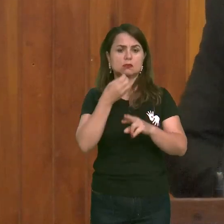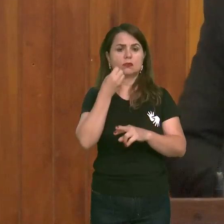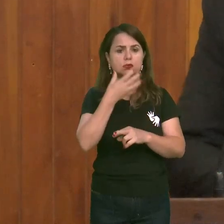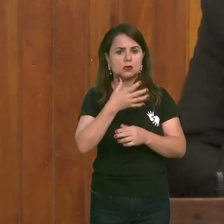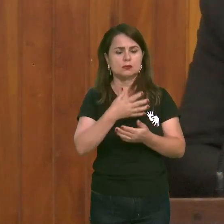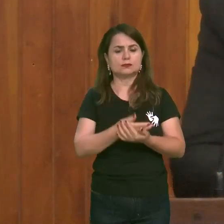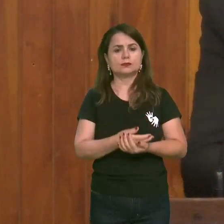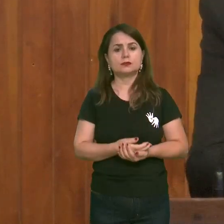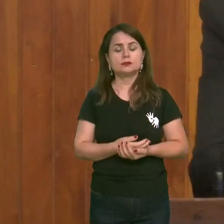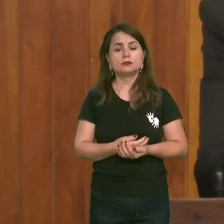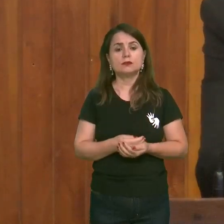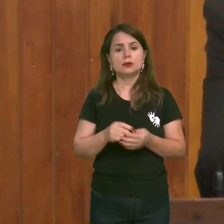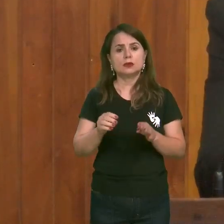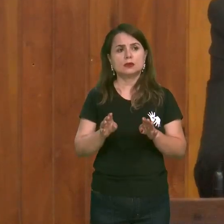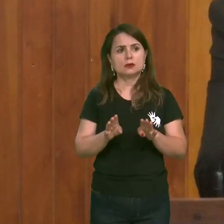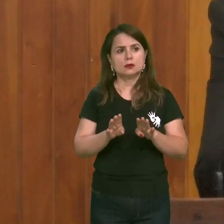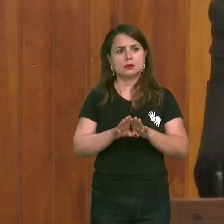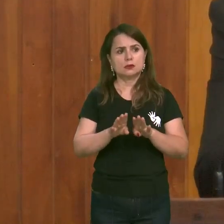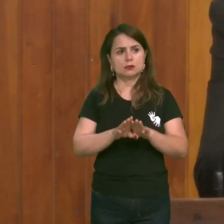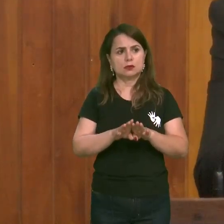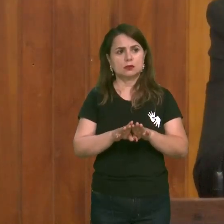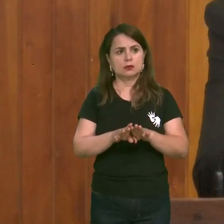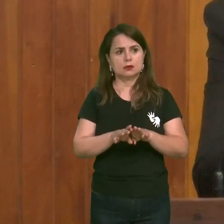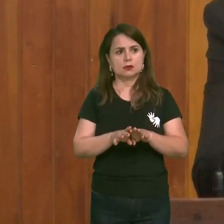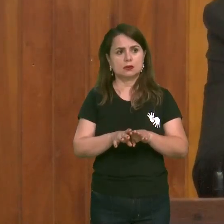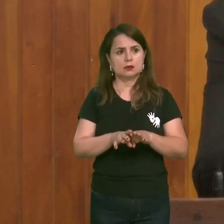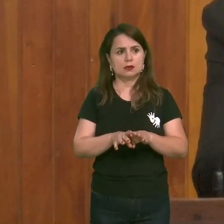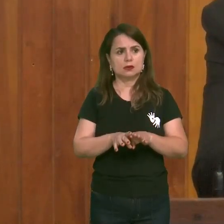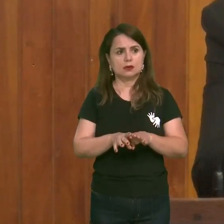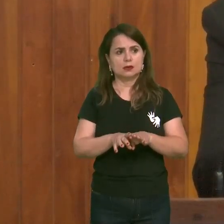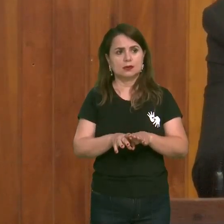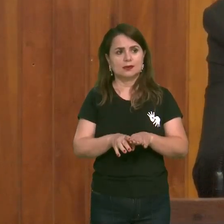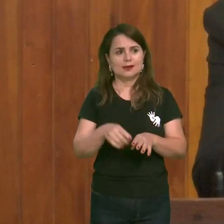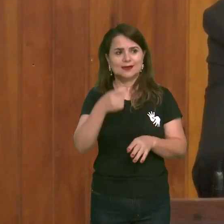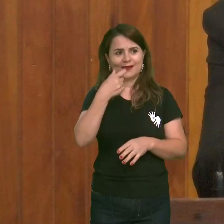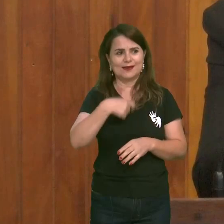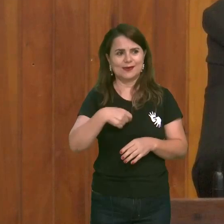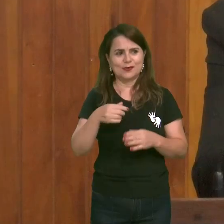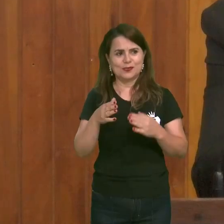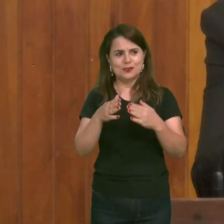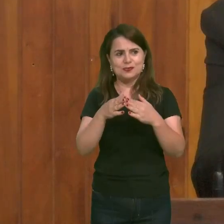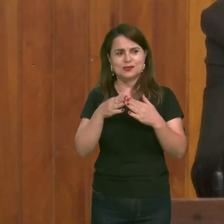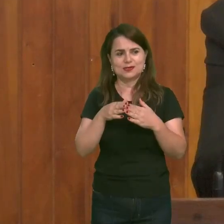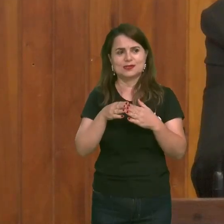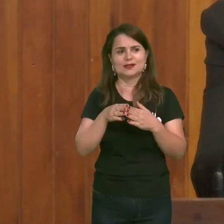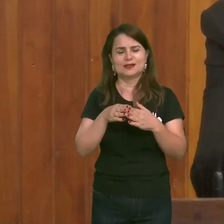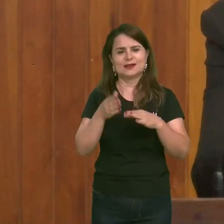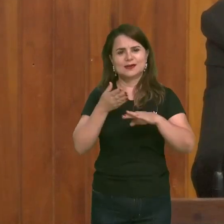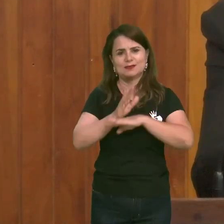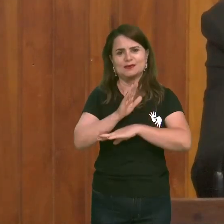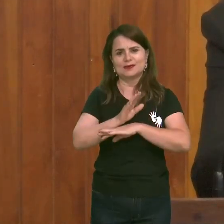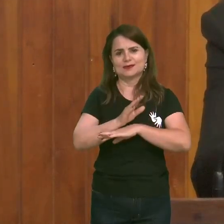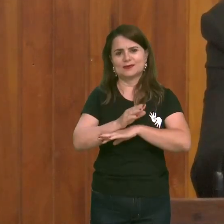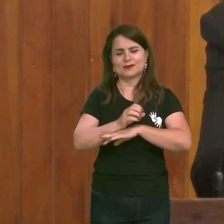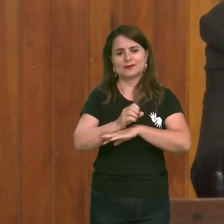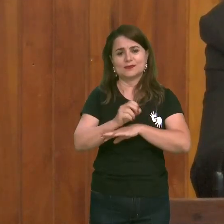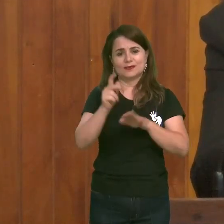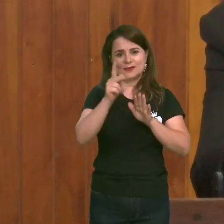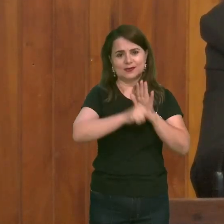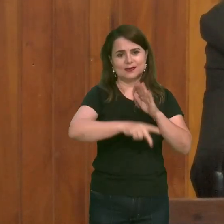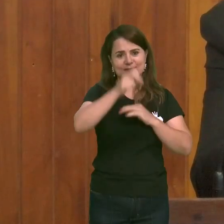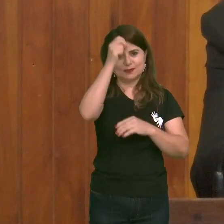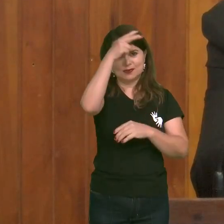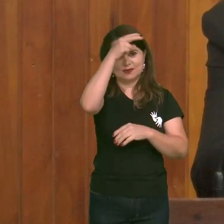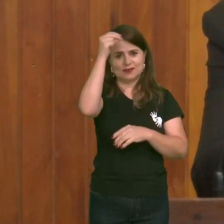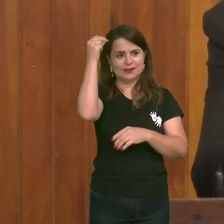então Peço aprovação eu vindo pedir aprovação num projeto da prefeitura quem chegou agora não